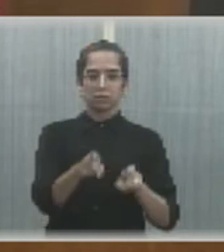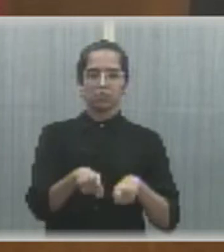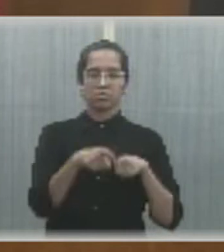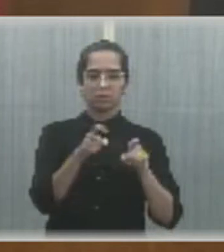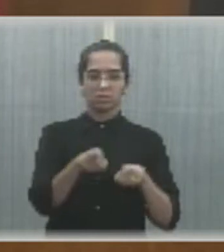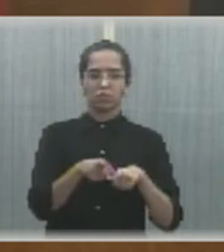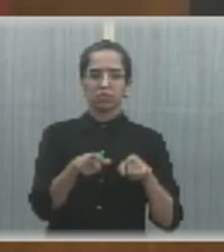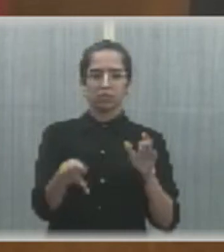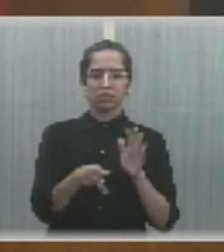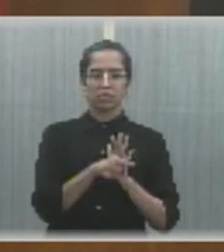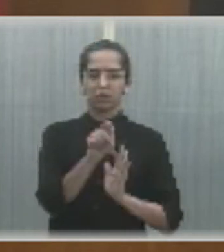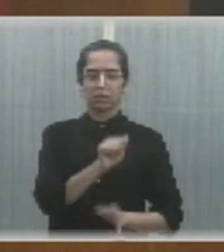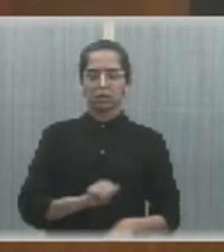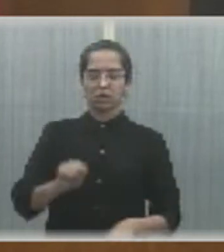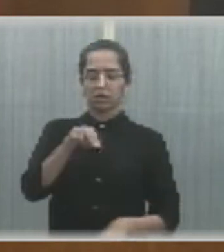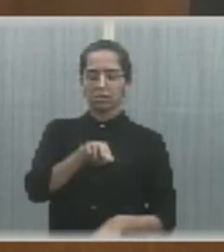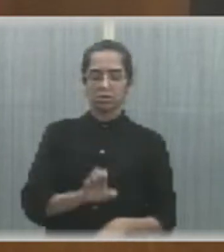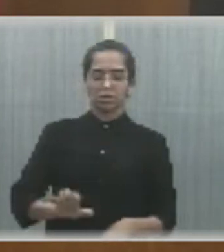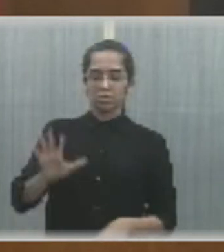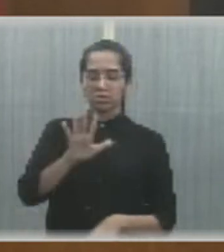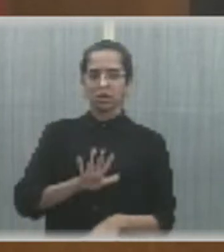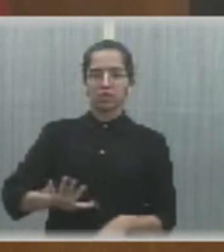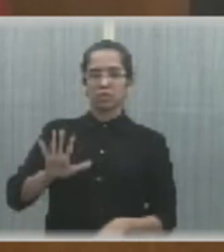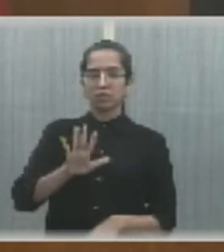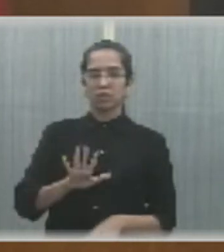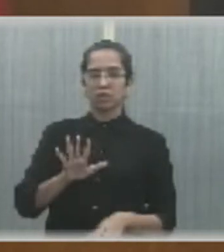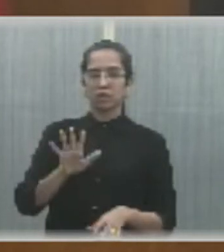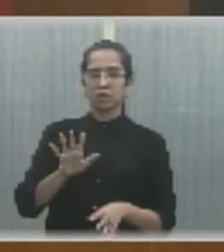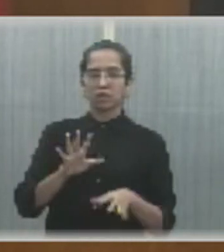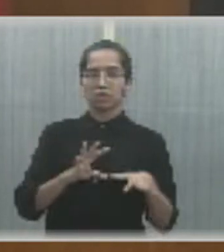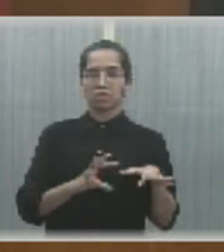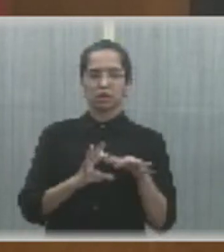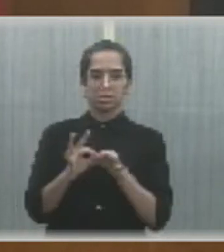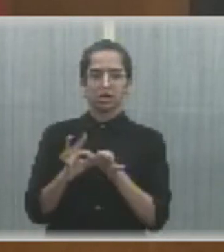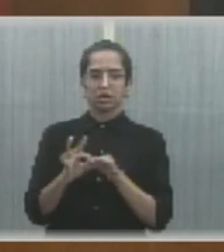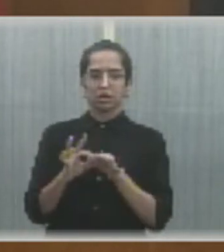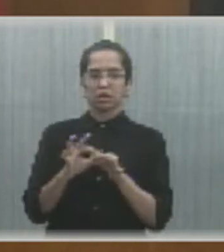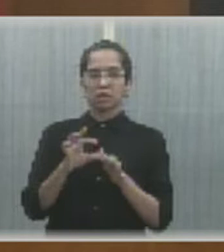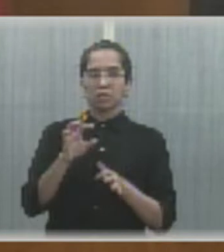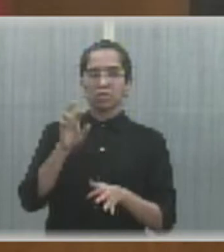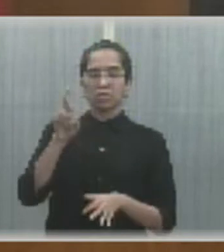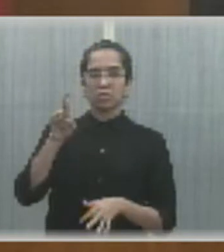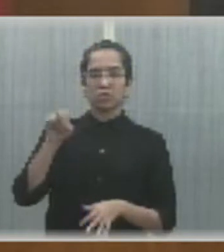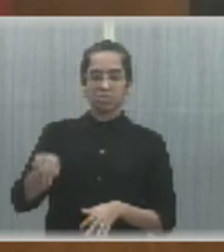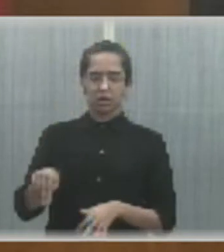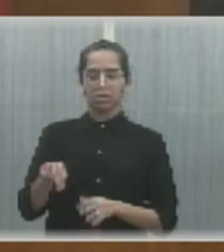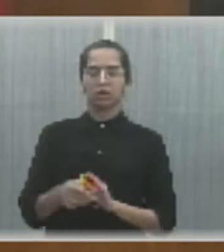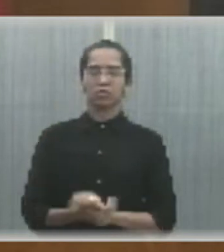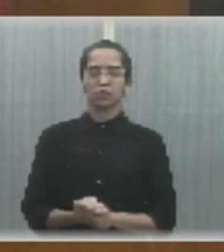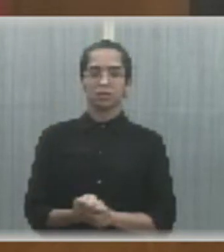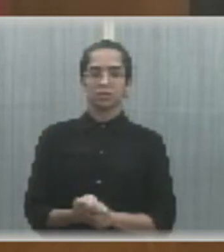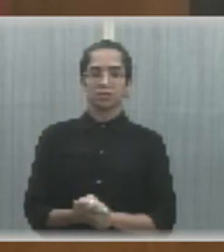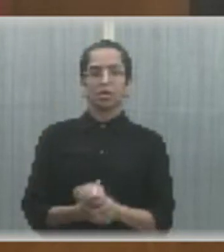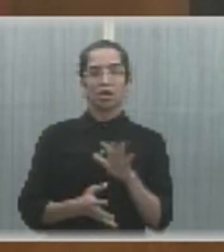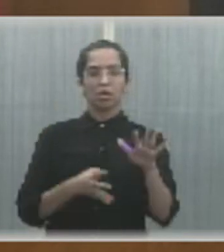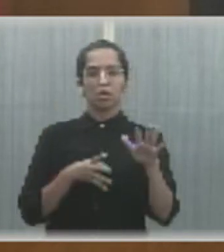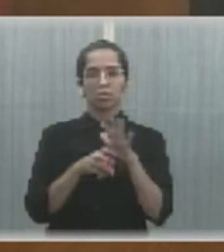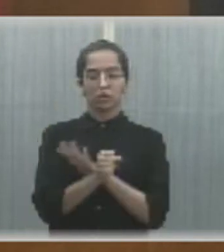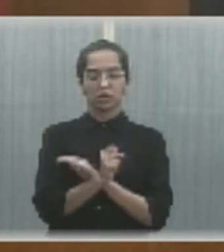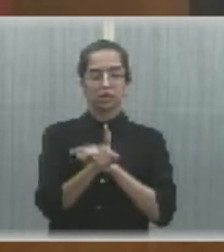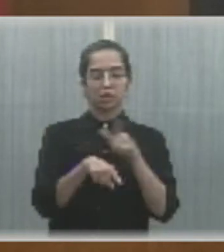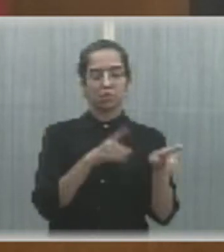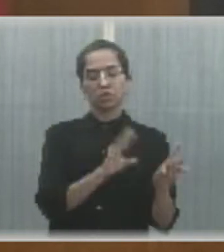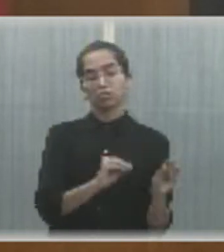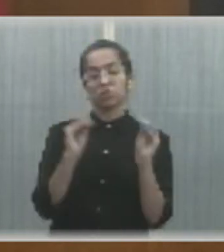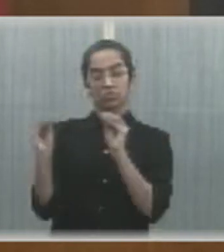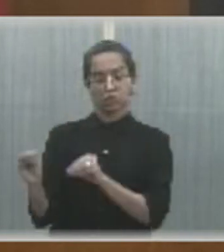na Associação Nordestina de Crédito e Assistência Rural do Estado do Rio Grande do Norte, 70, através de concurso público, mudou-se para o estado